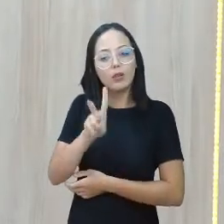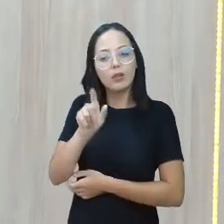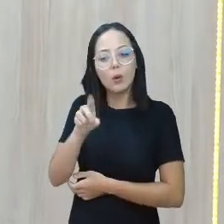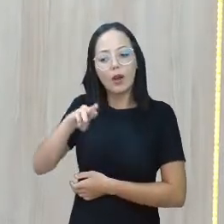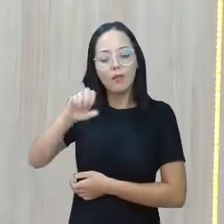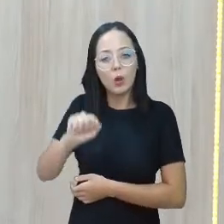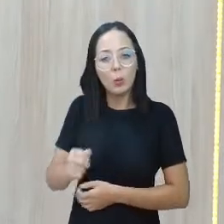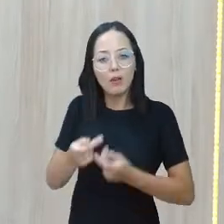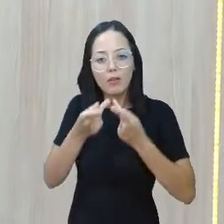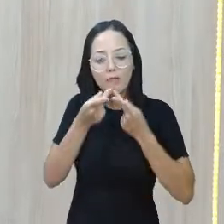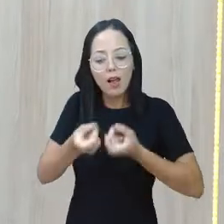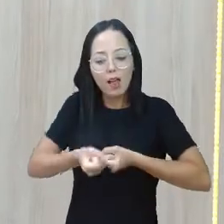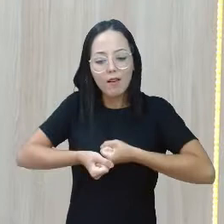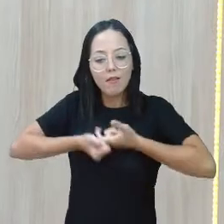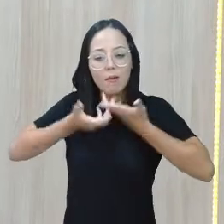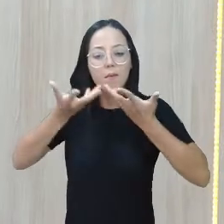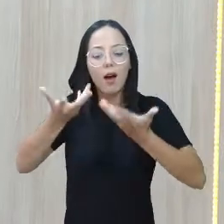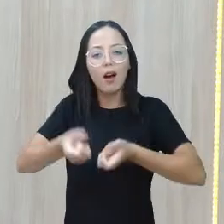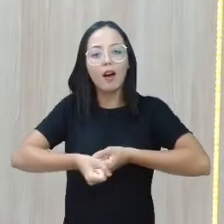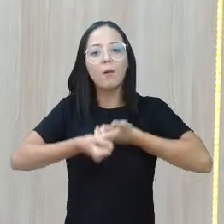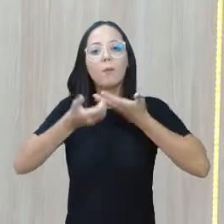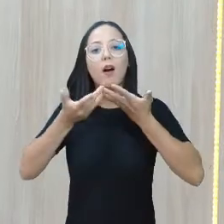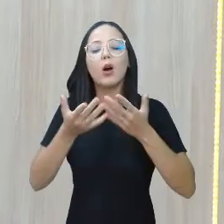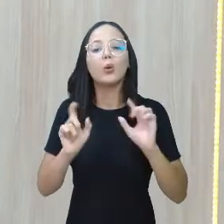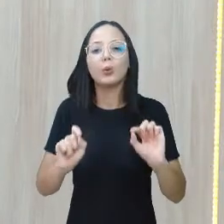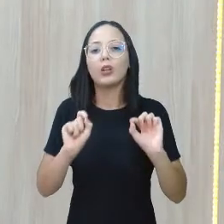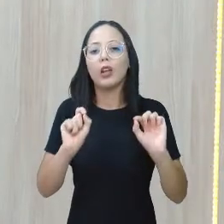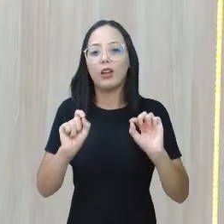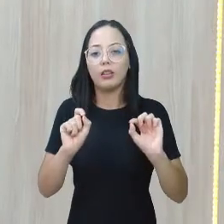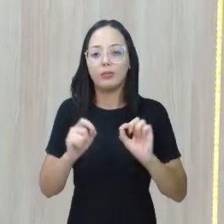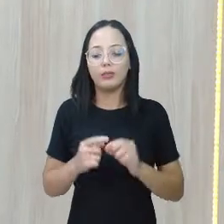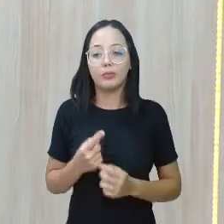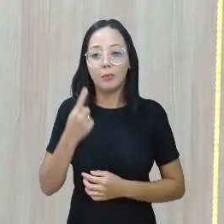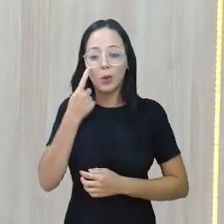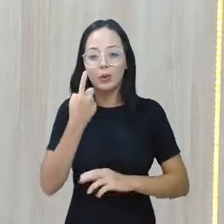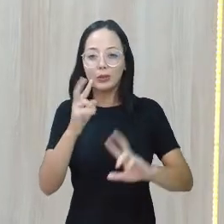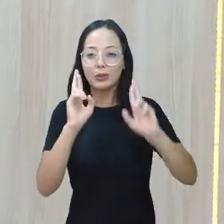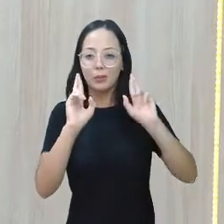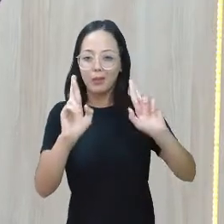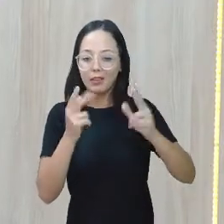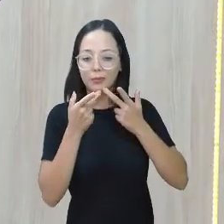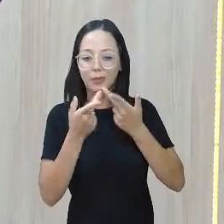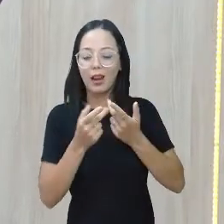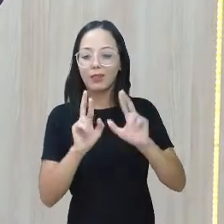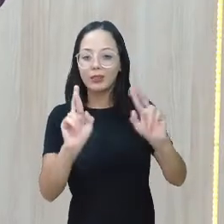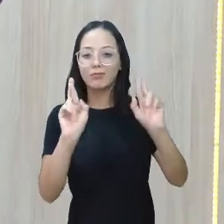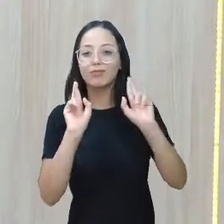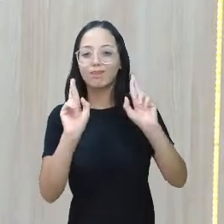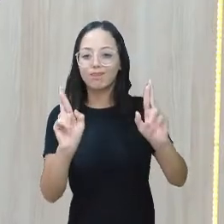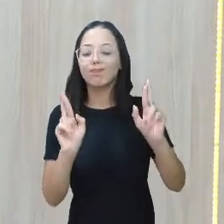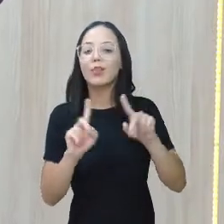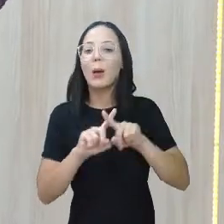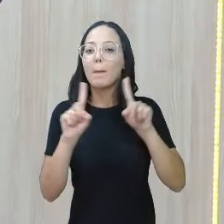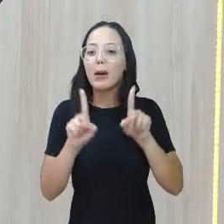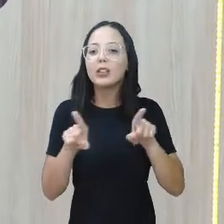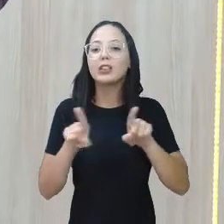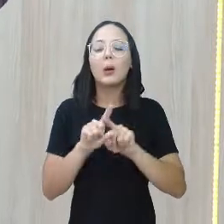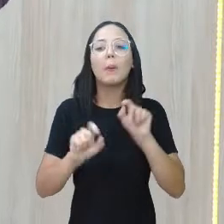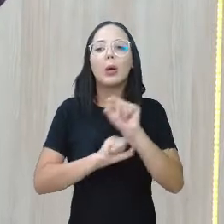disse a professora Vilma, ela falava esperança, mas ela